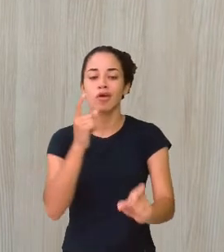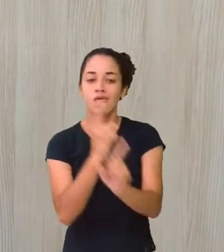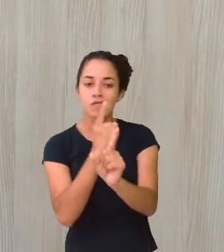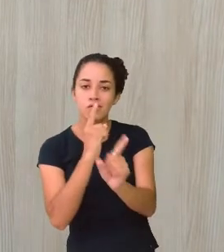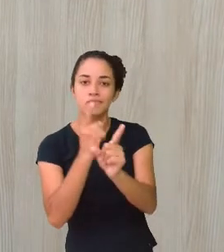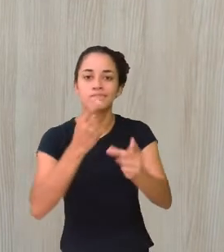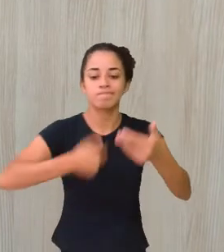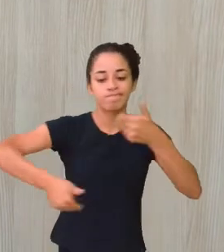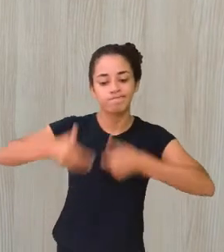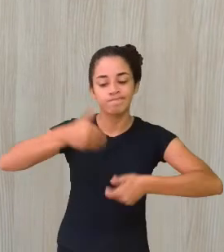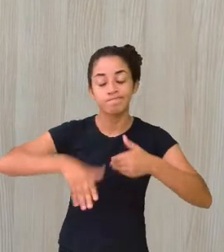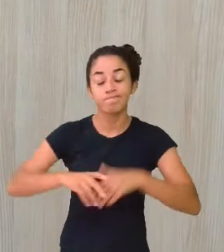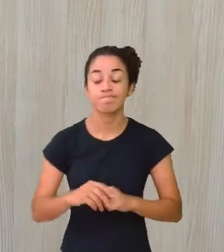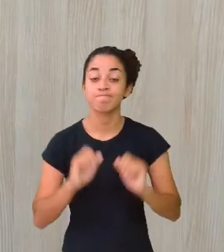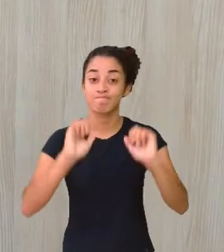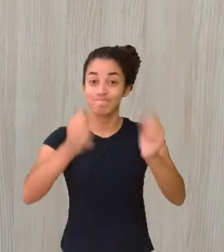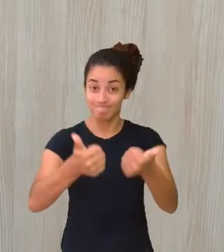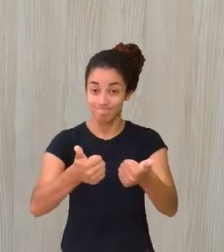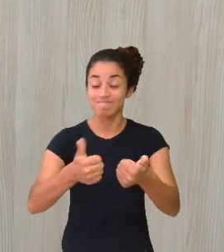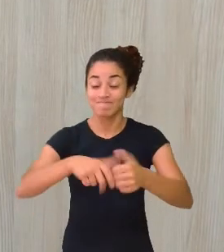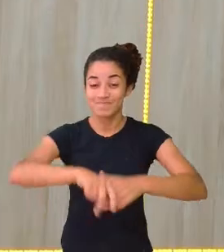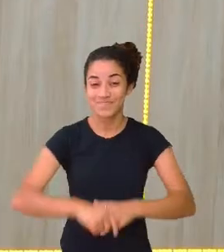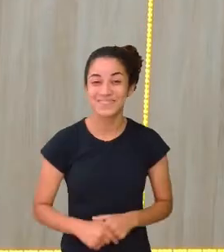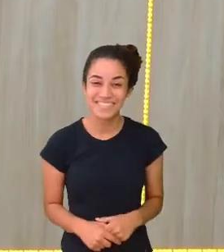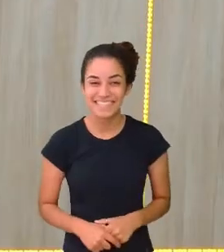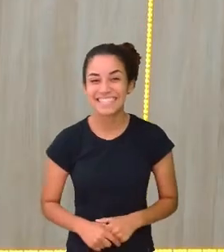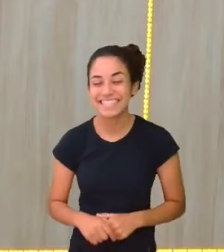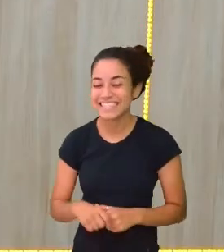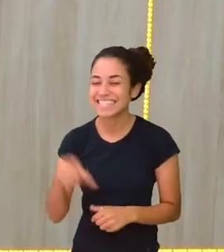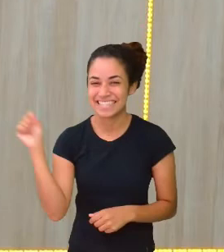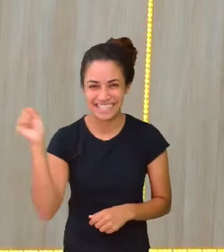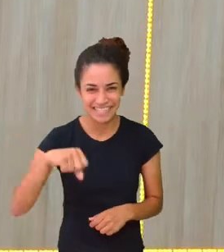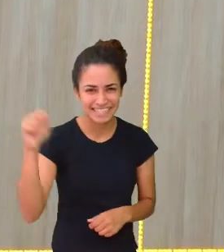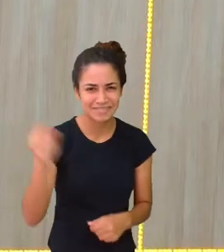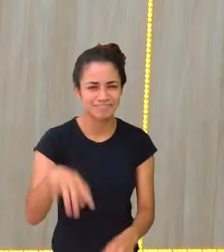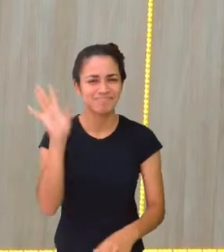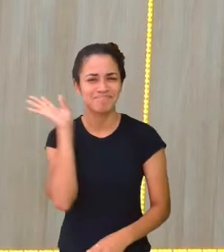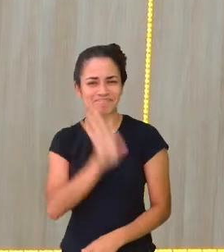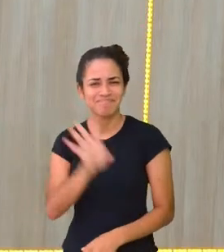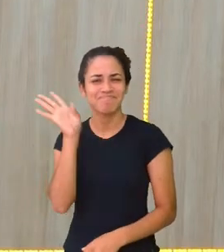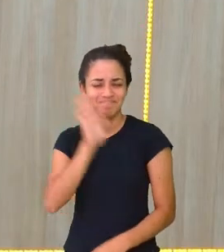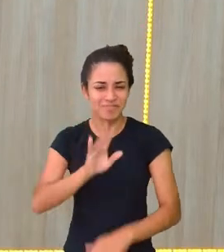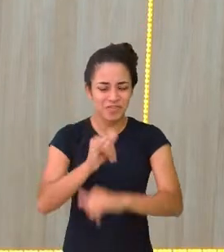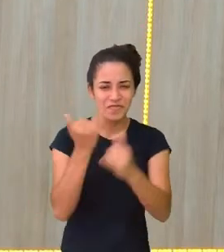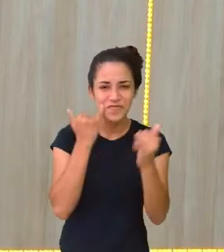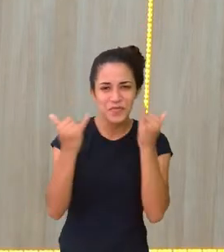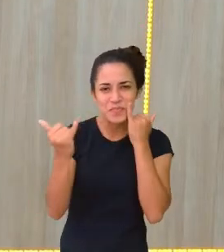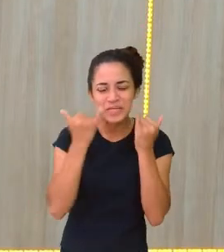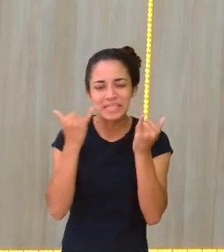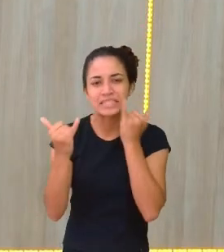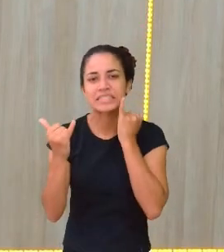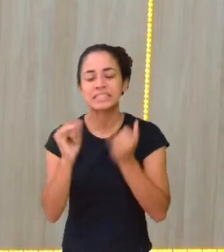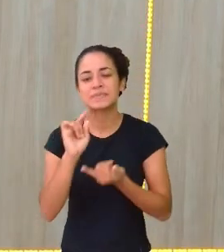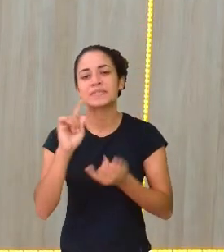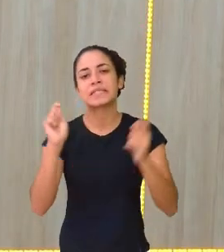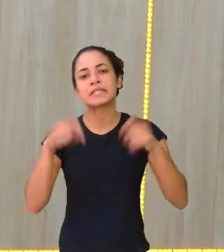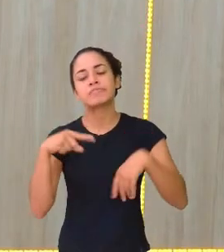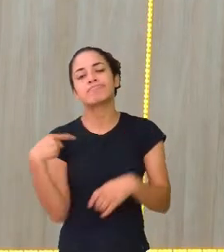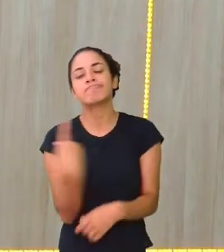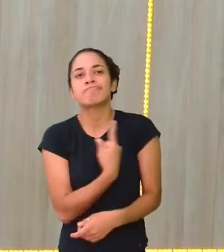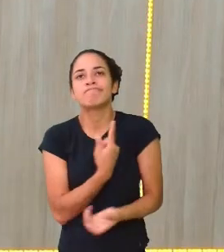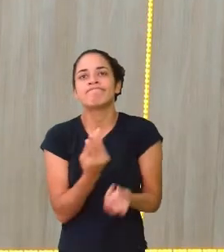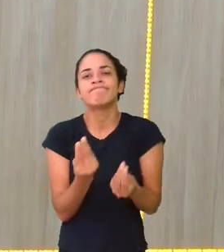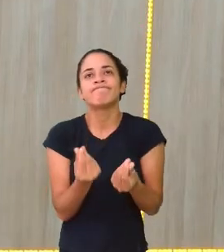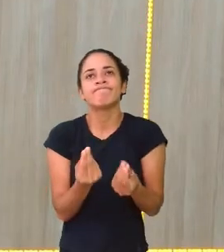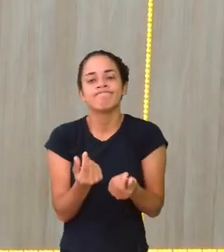tá certo, pessoal? É isso, professora? É isso mesmo, professora Cláudia. Que legal, né? Essas informações, saber que a gente pode contar, não